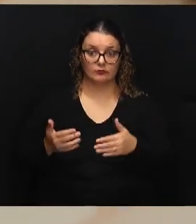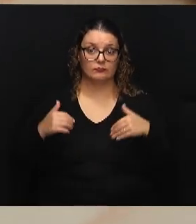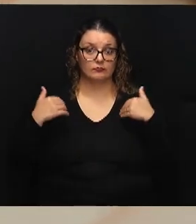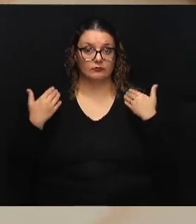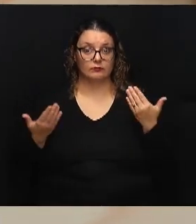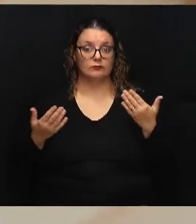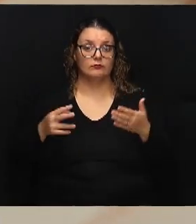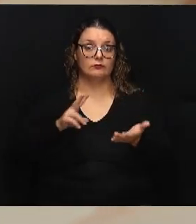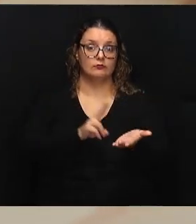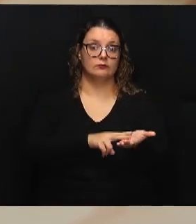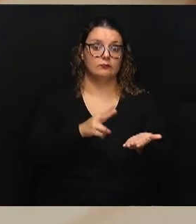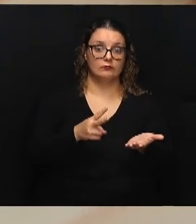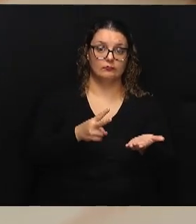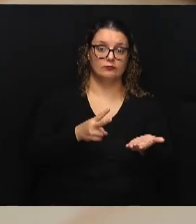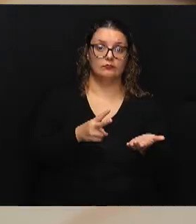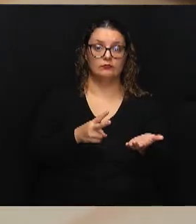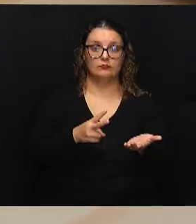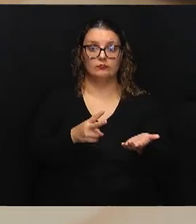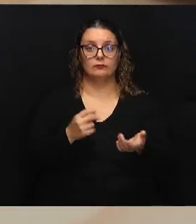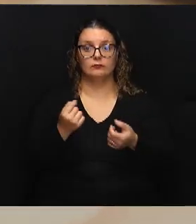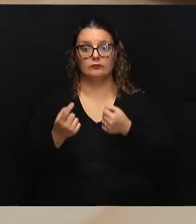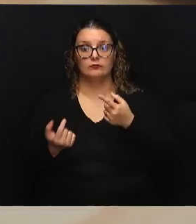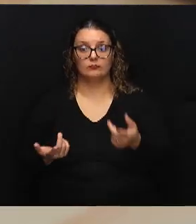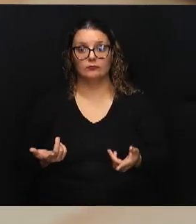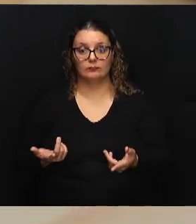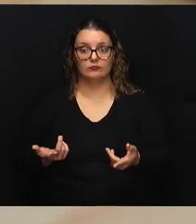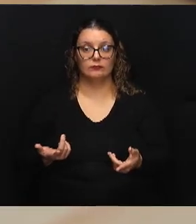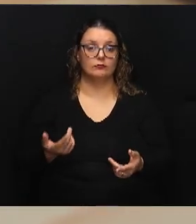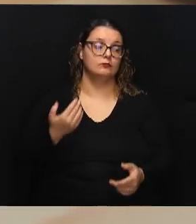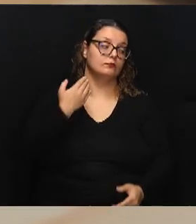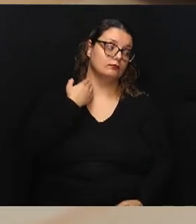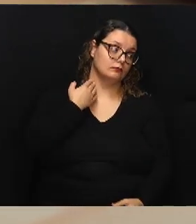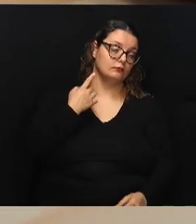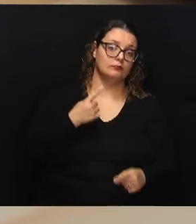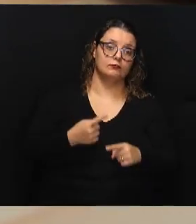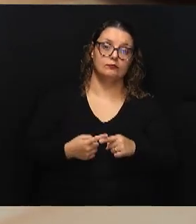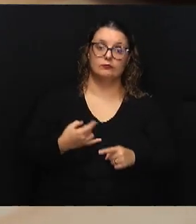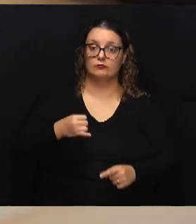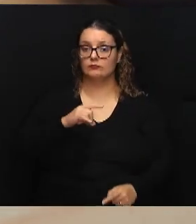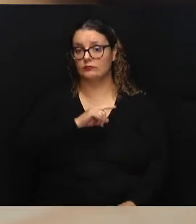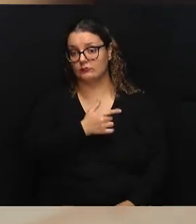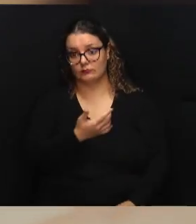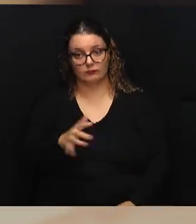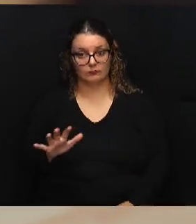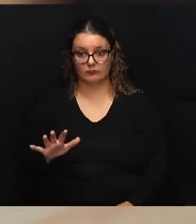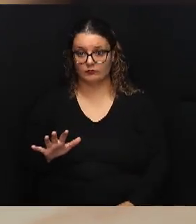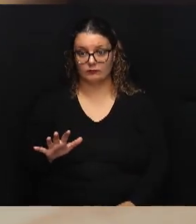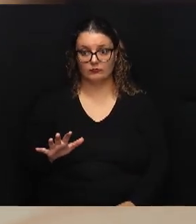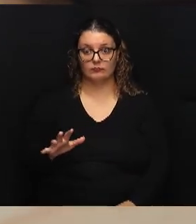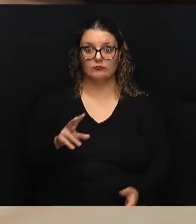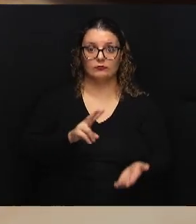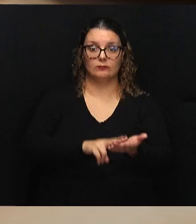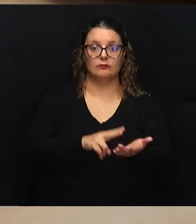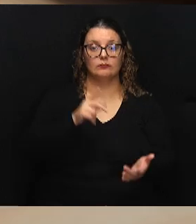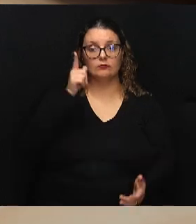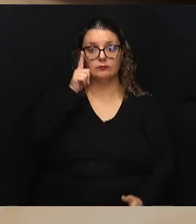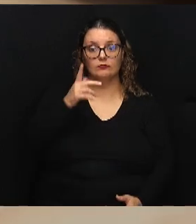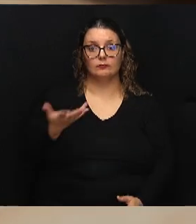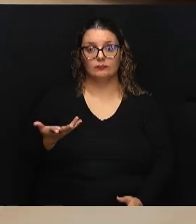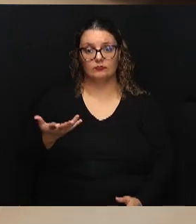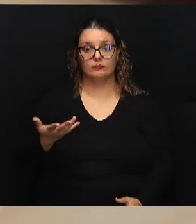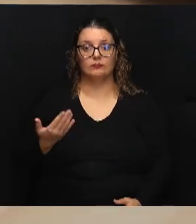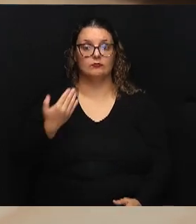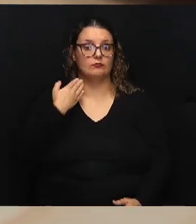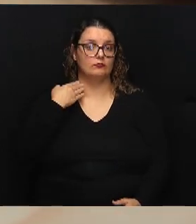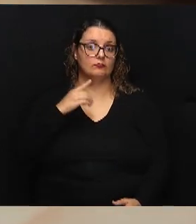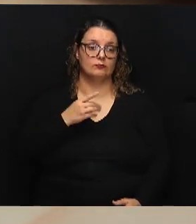as vantagens de um determinado banco, porque se você não quer esse tipo de vantagem, você consegue um banco que também não te